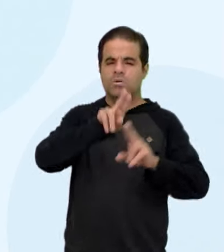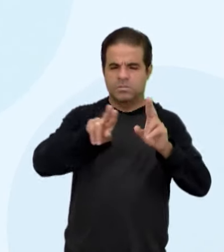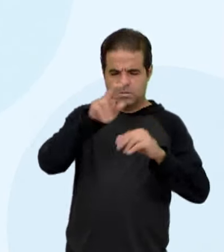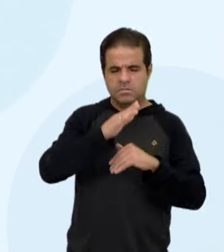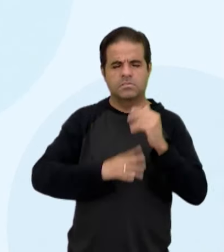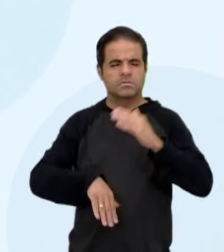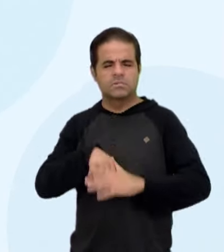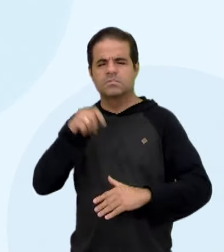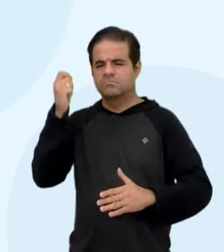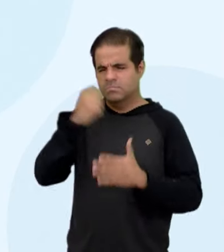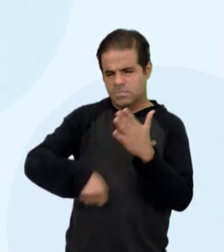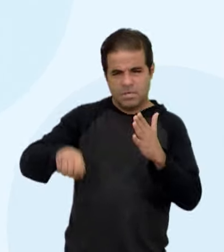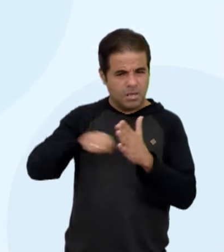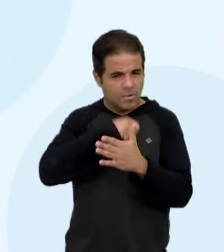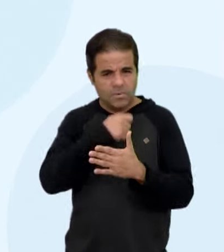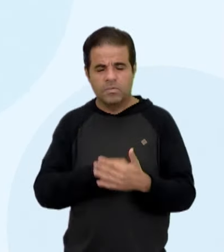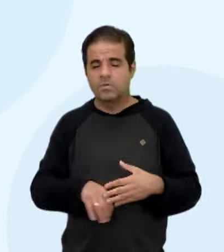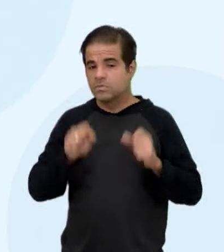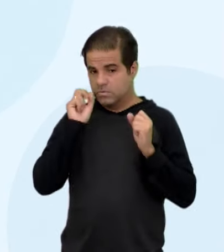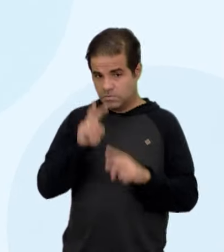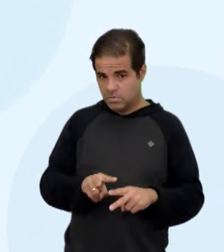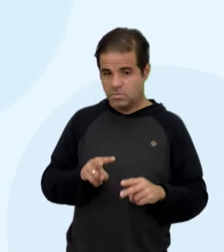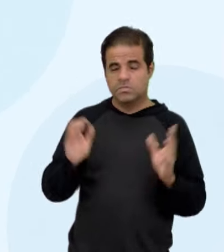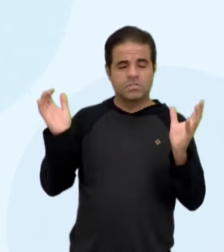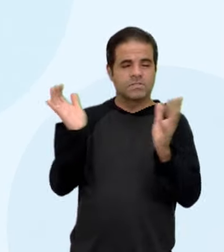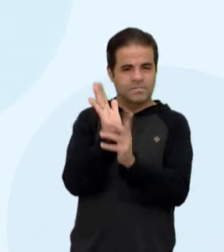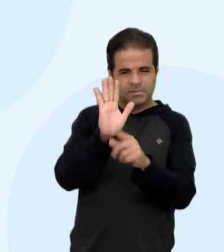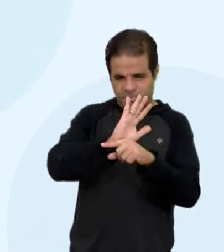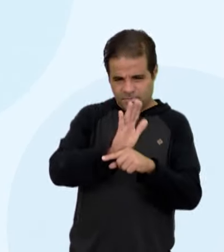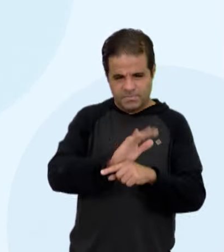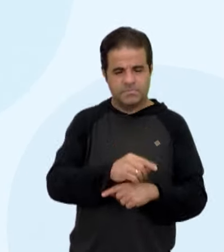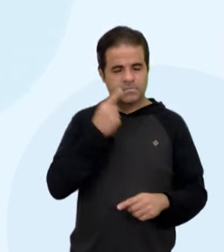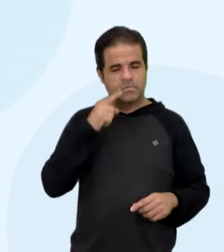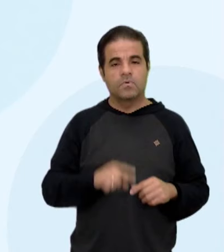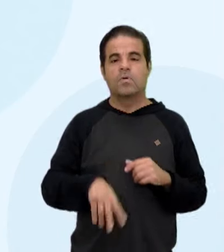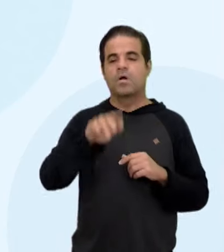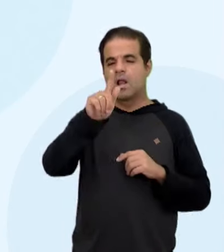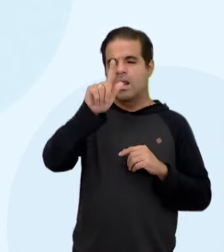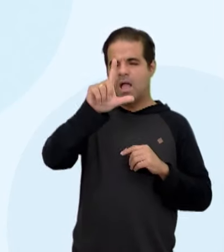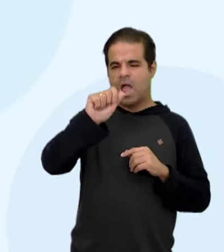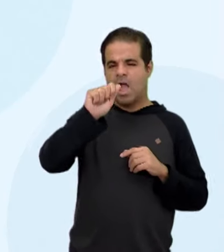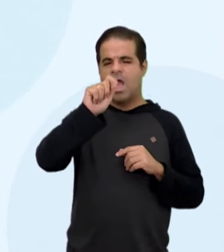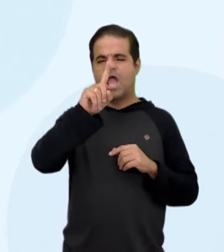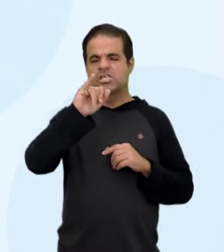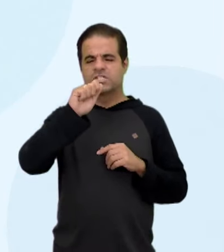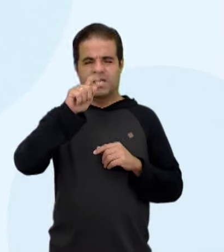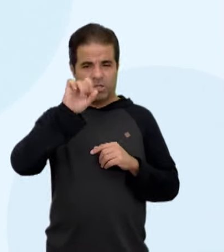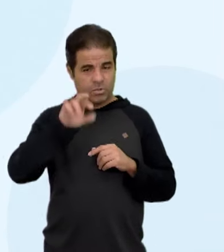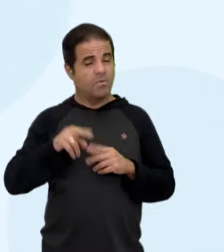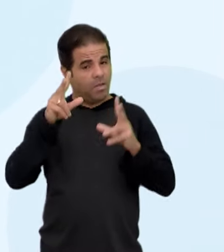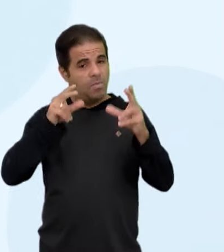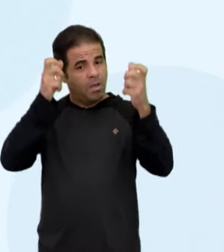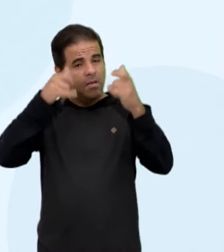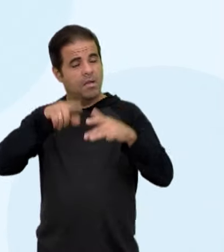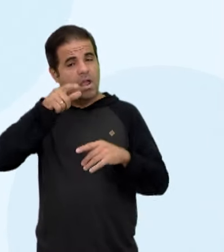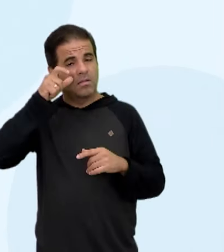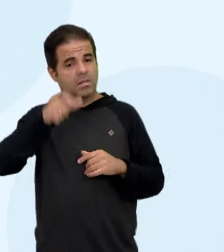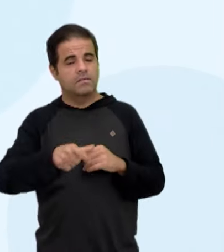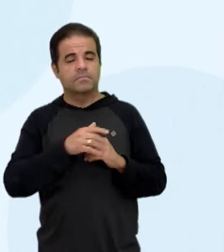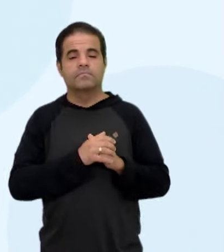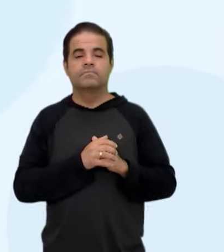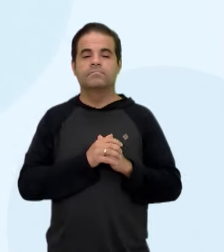nas lutas, né? Para quem assistiu aquele filme do Gladiador, é sobre isso que a gente está falando, tá? Um filme bem